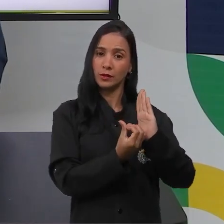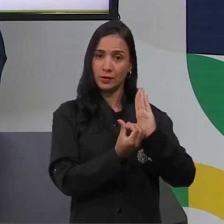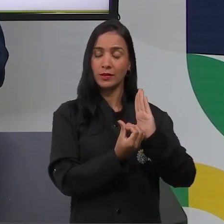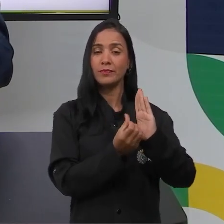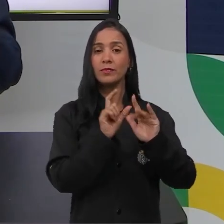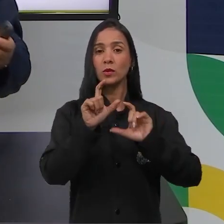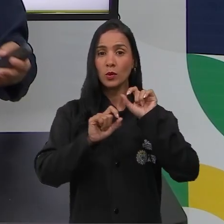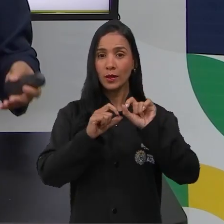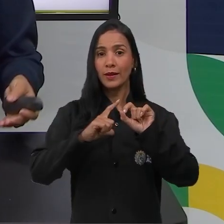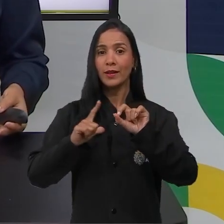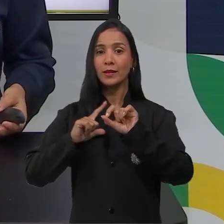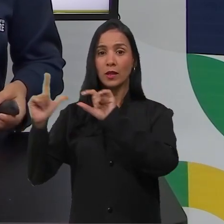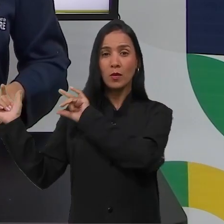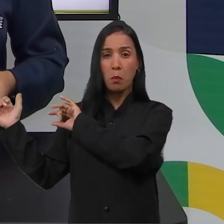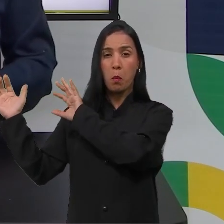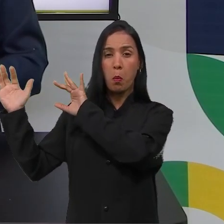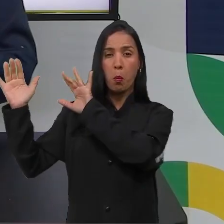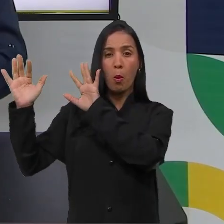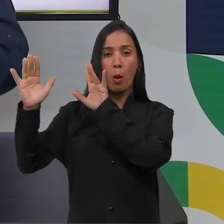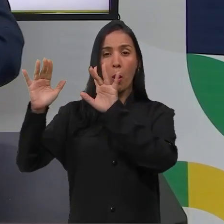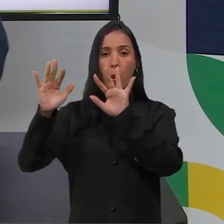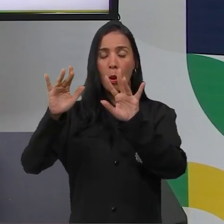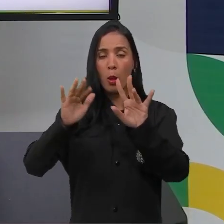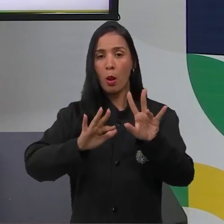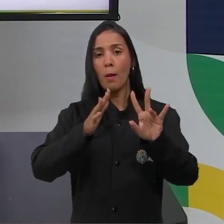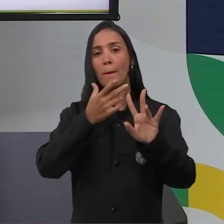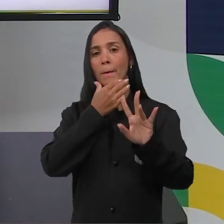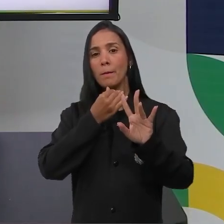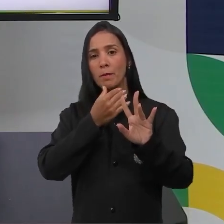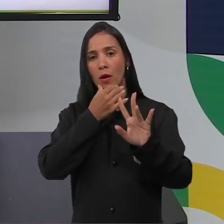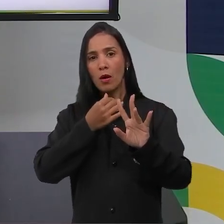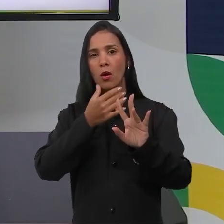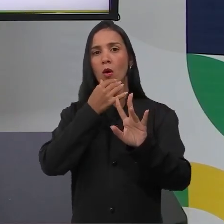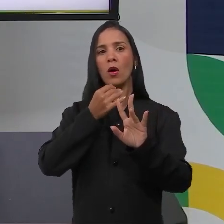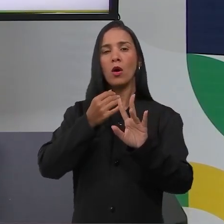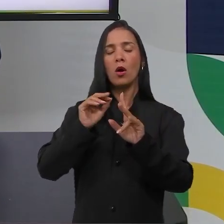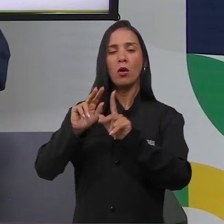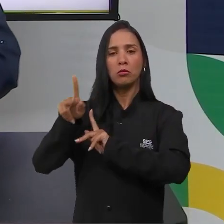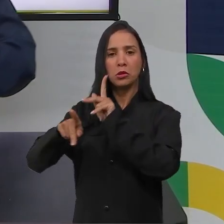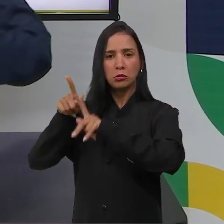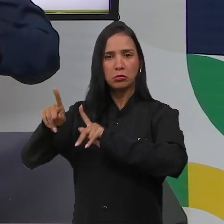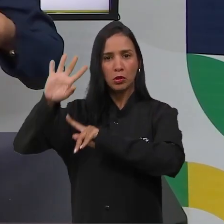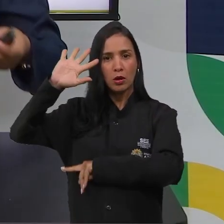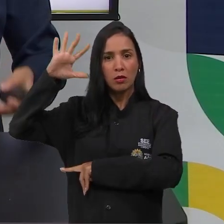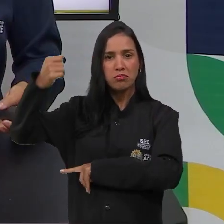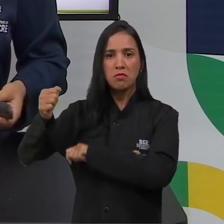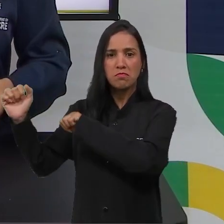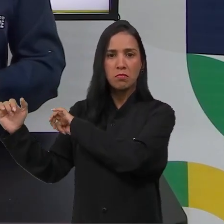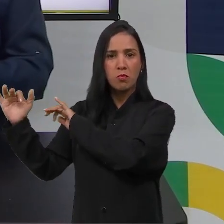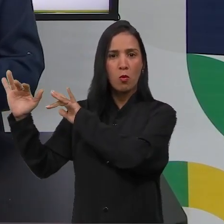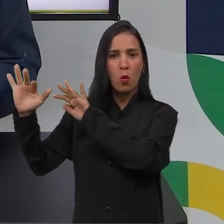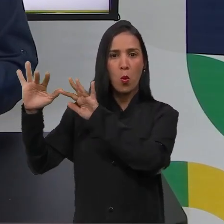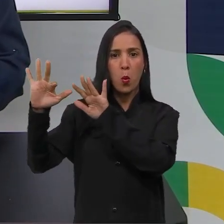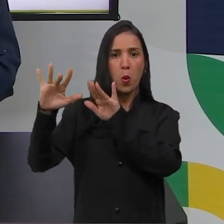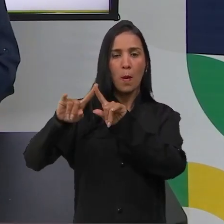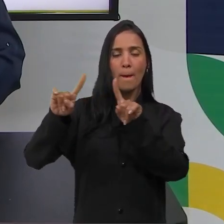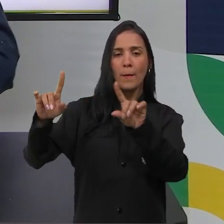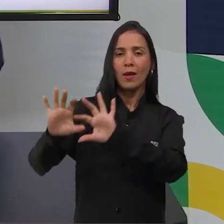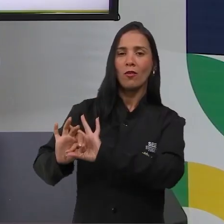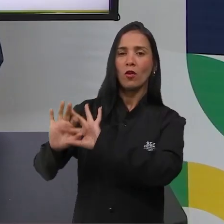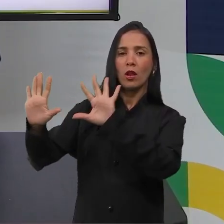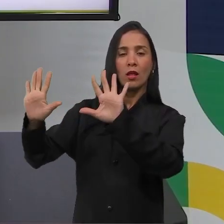a imigração africana. Lembrando que a imigração africana, ela foi uma imigração forçada, ou seja,